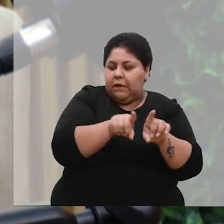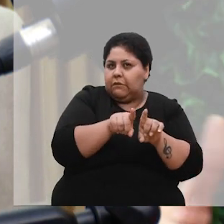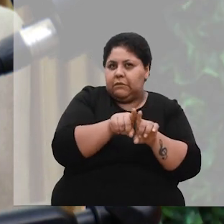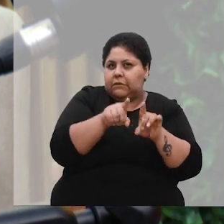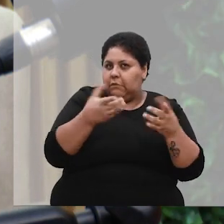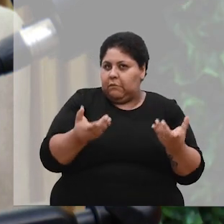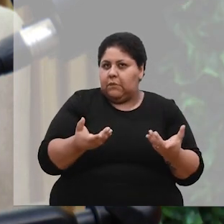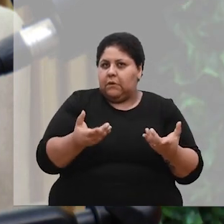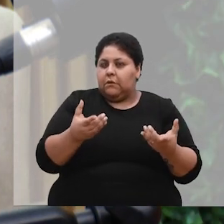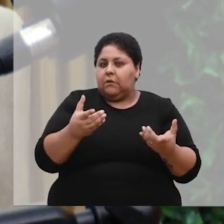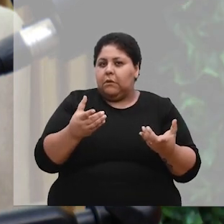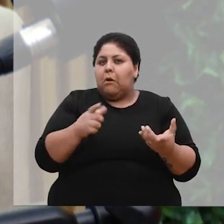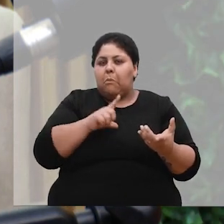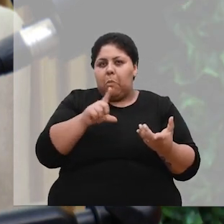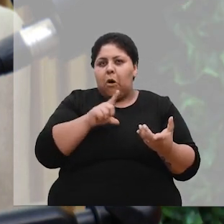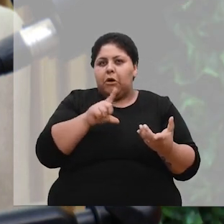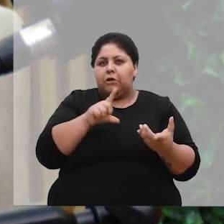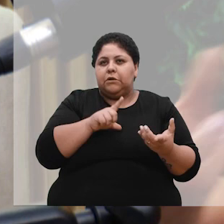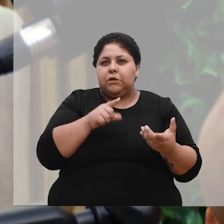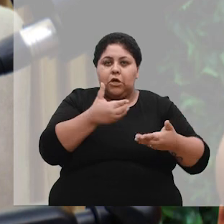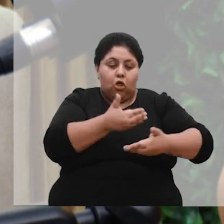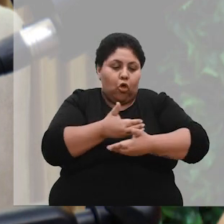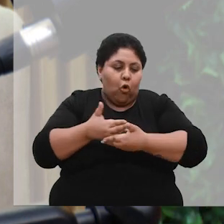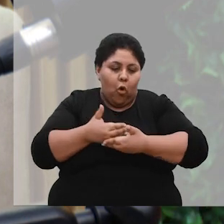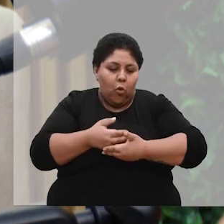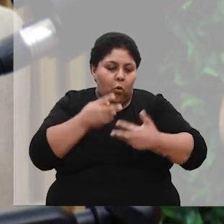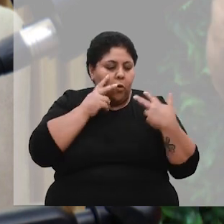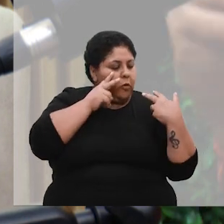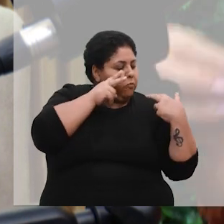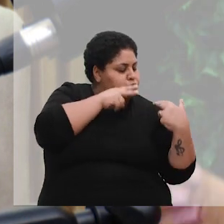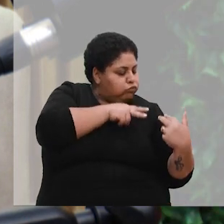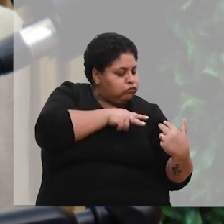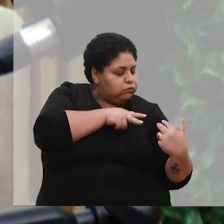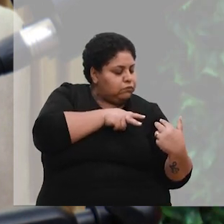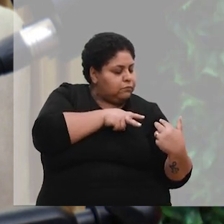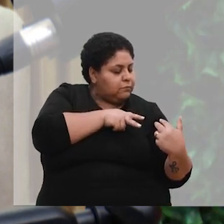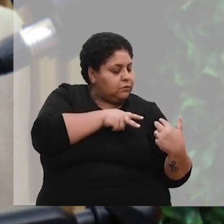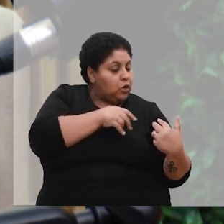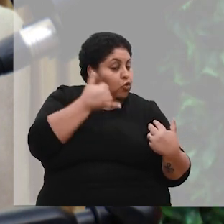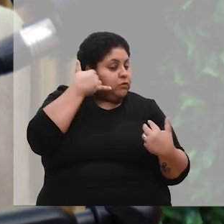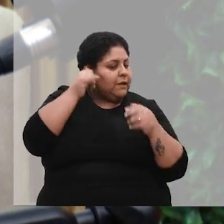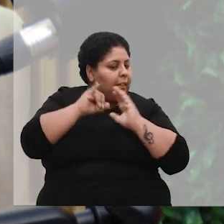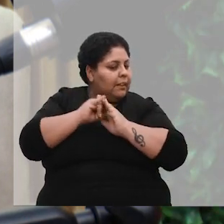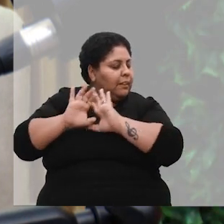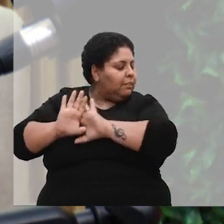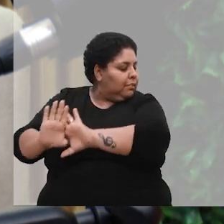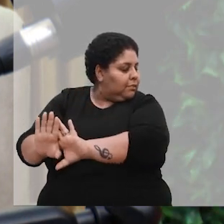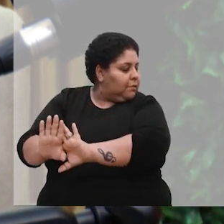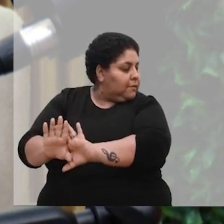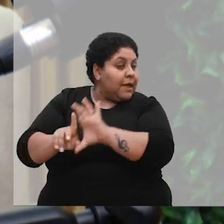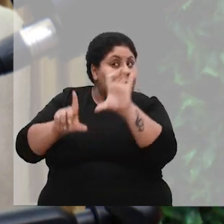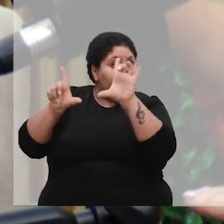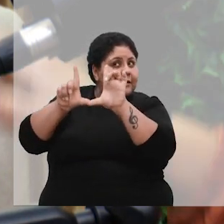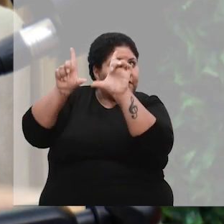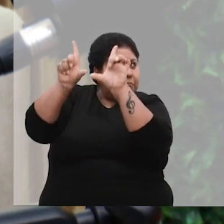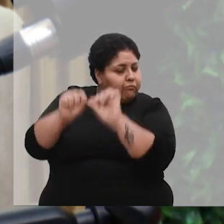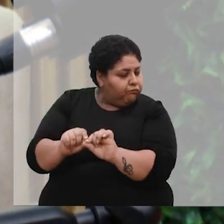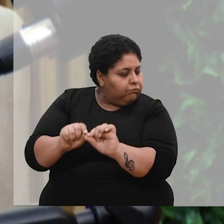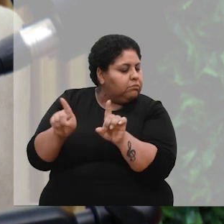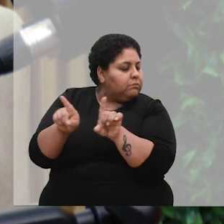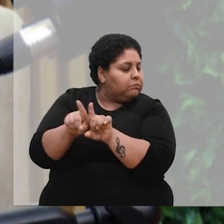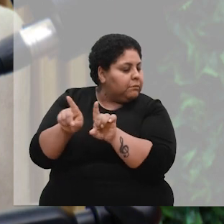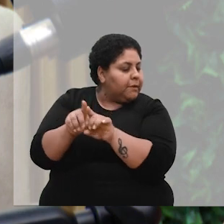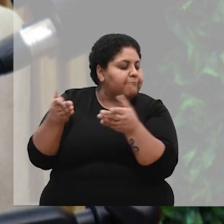gente tem de poder suprir esse aleitamento materno, mas no colo, olhando no olho, deixando o celular de lado,